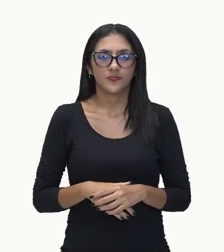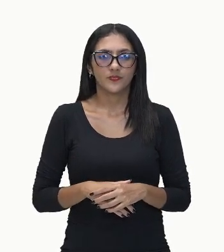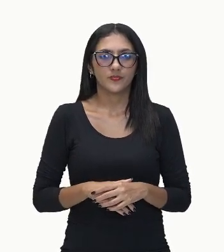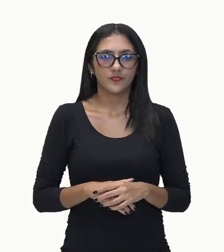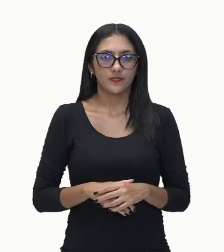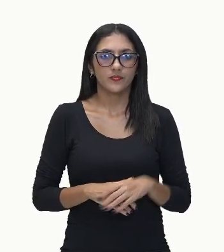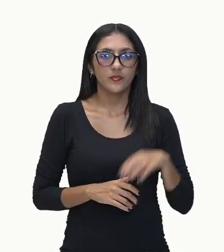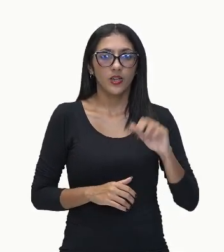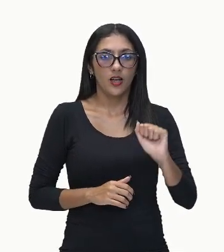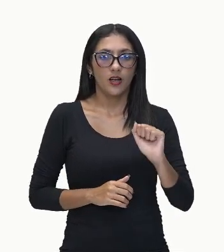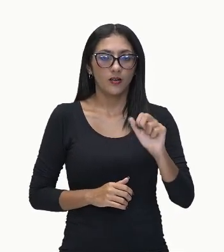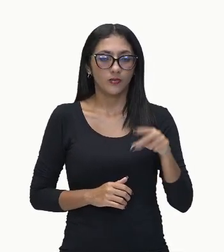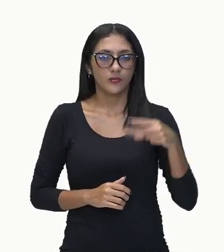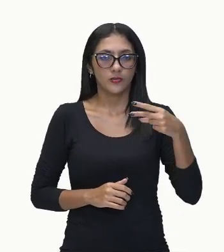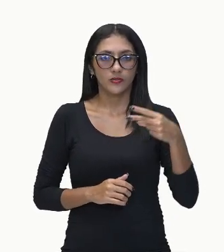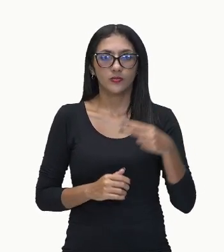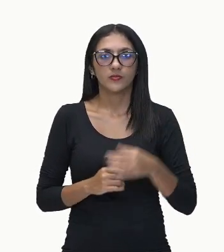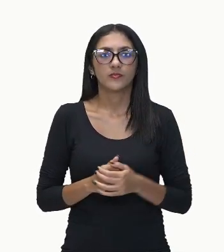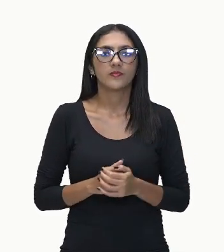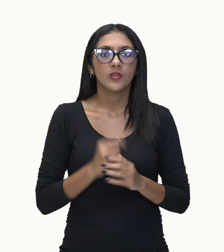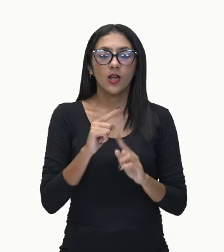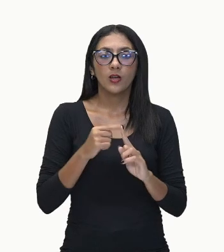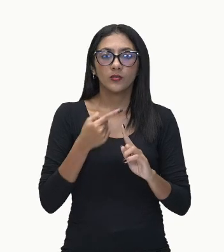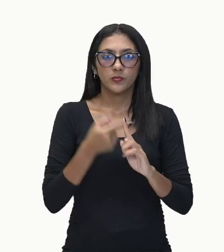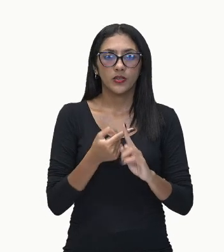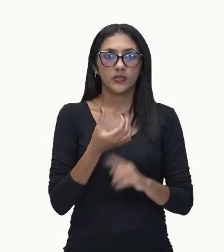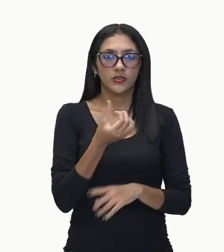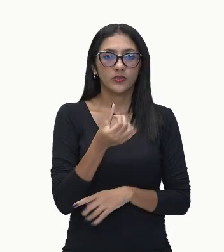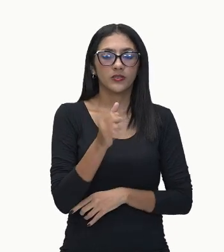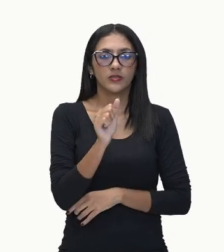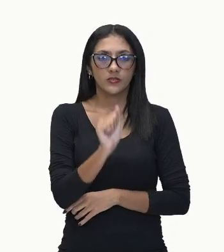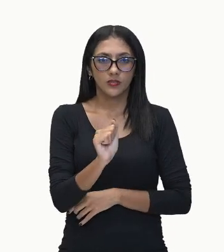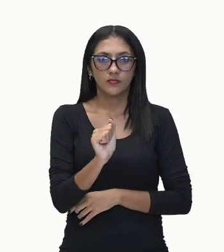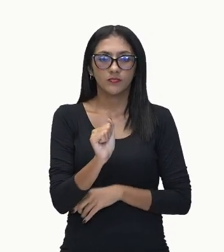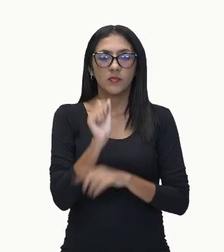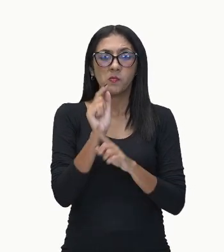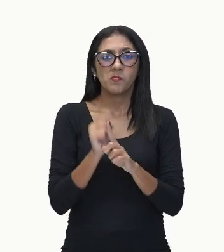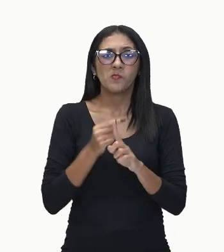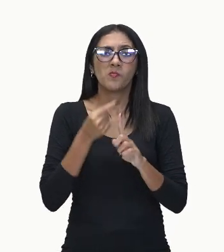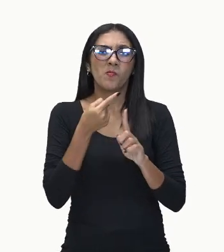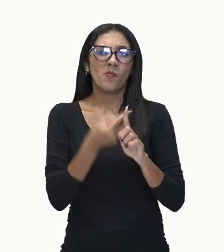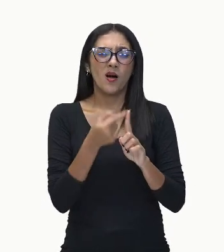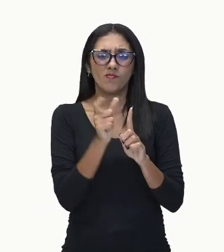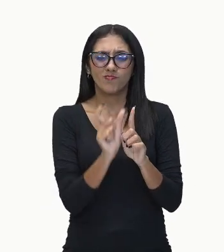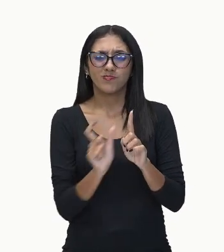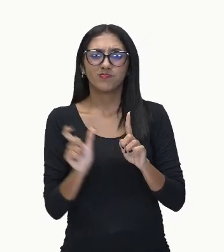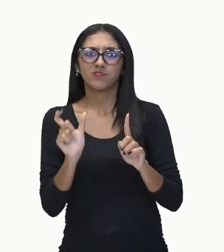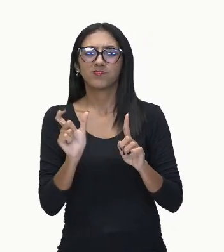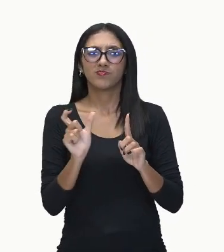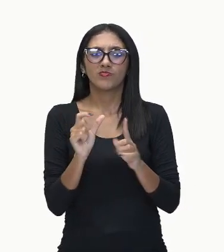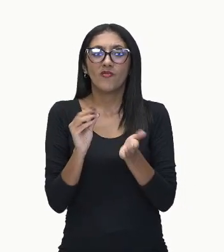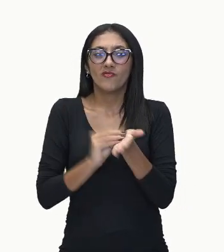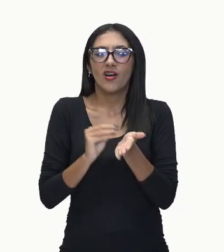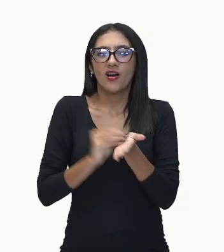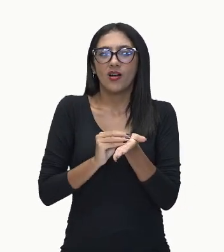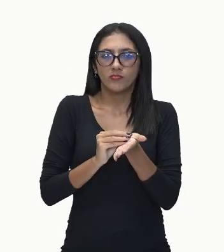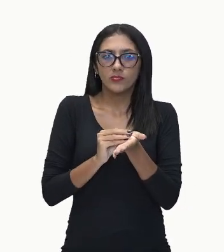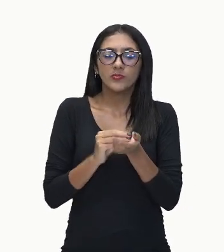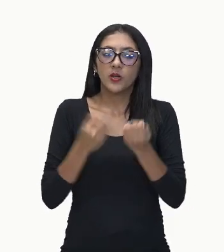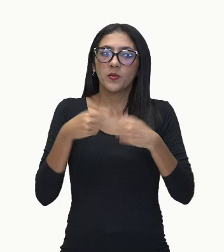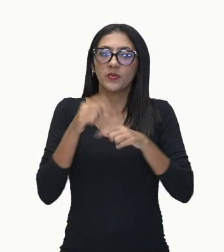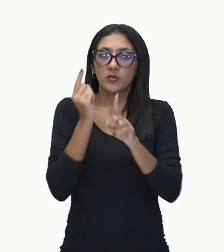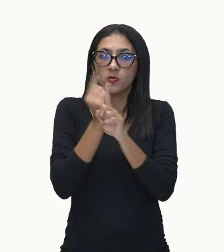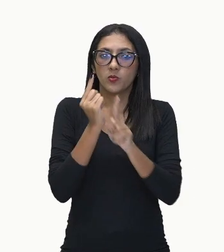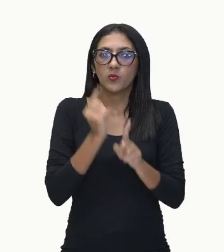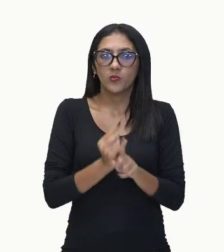a qu + 6 a mais alguma termo que é o termo constante que está faltando então completar este